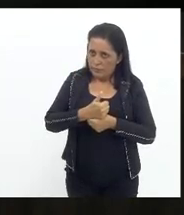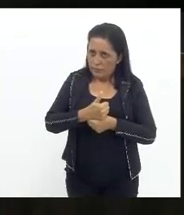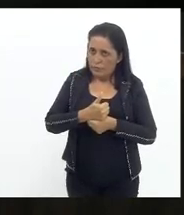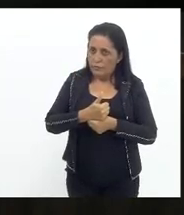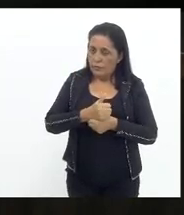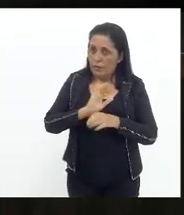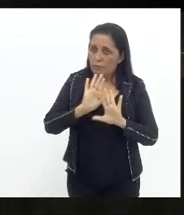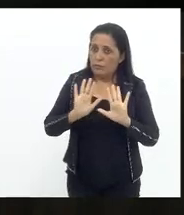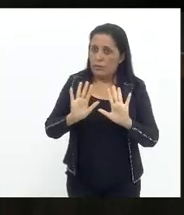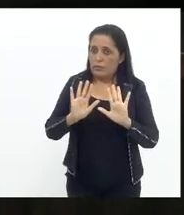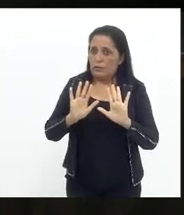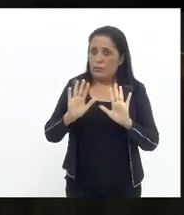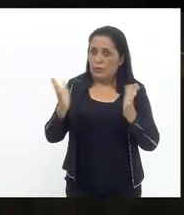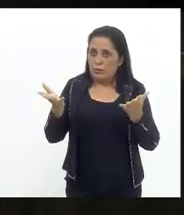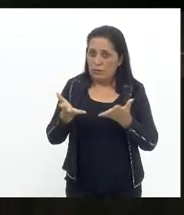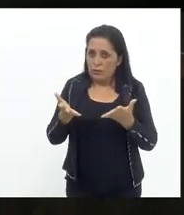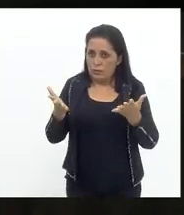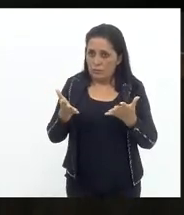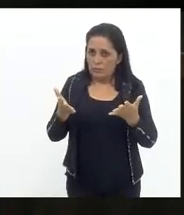salvo hoje